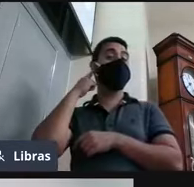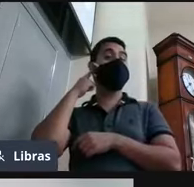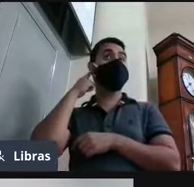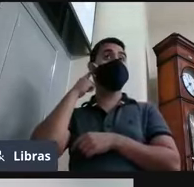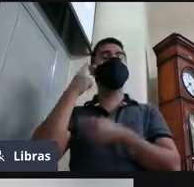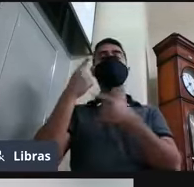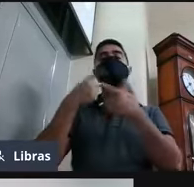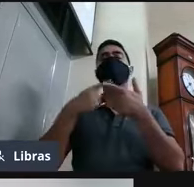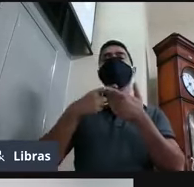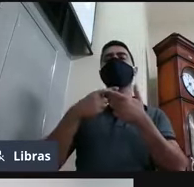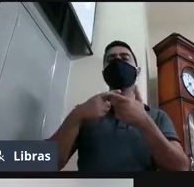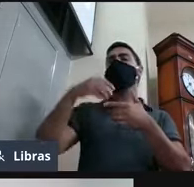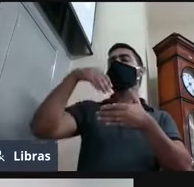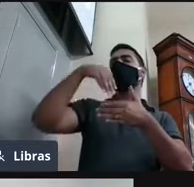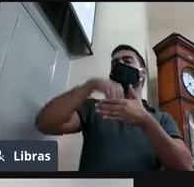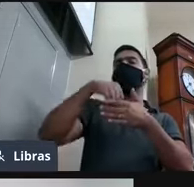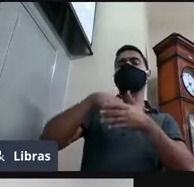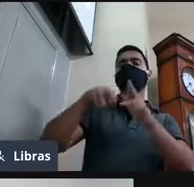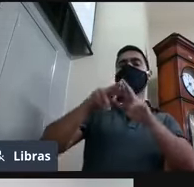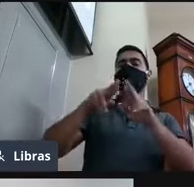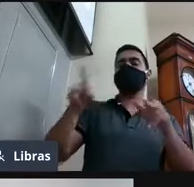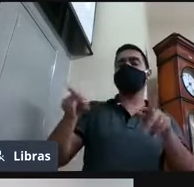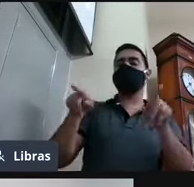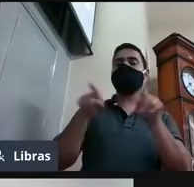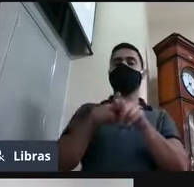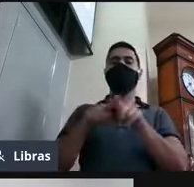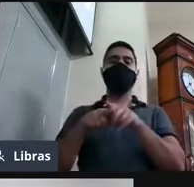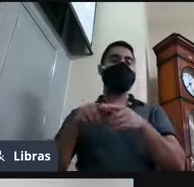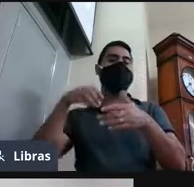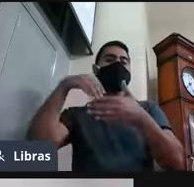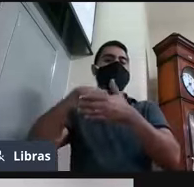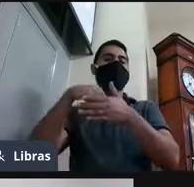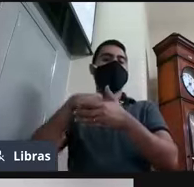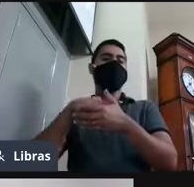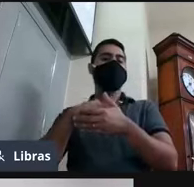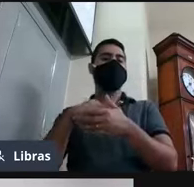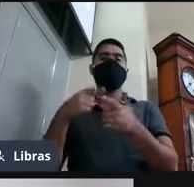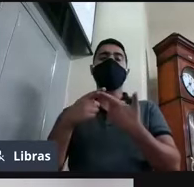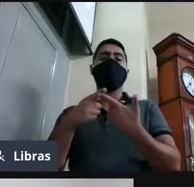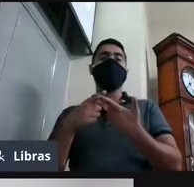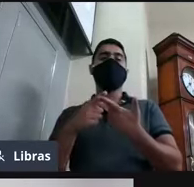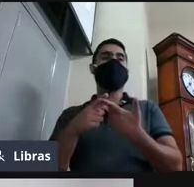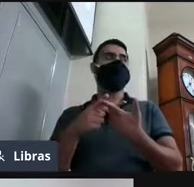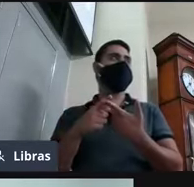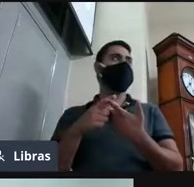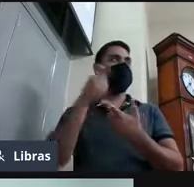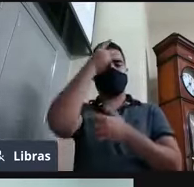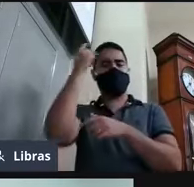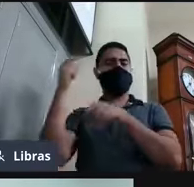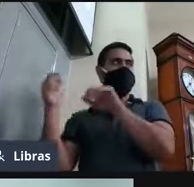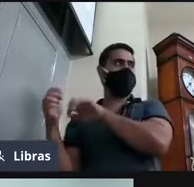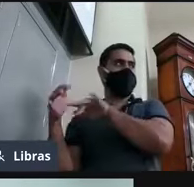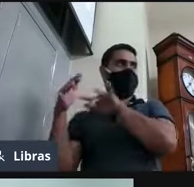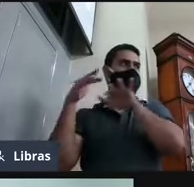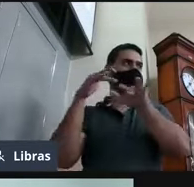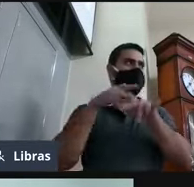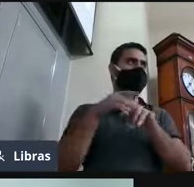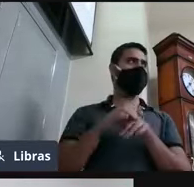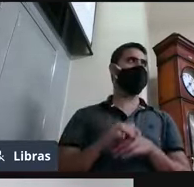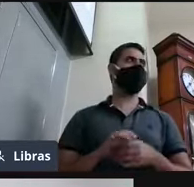o porquê que nós somos contra e fomos a favor, que afinal de contas eles vieram aqui para